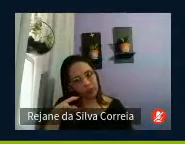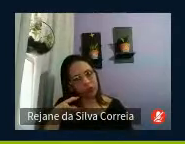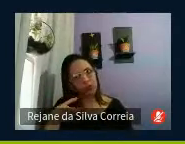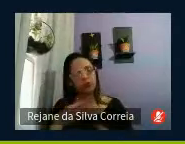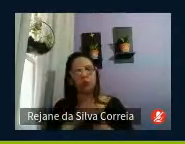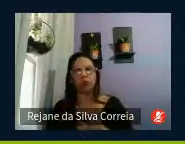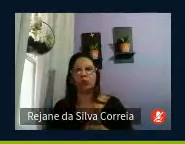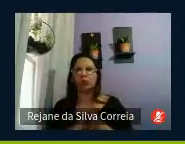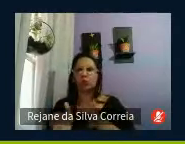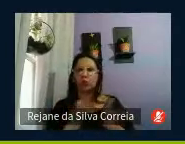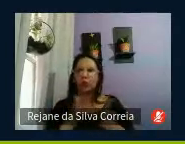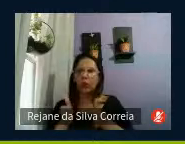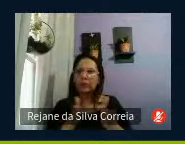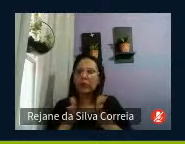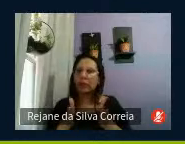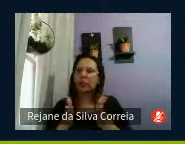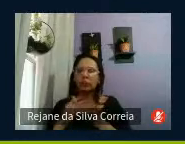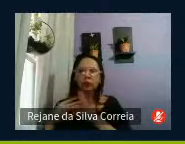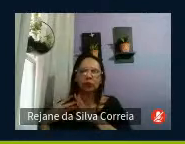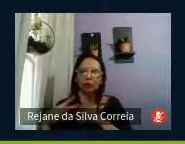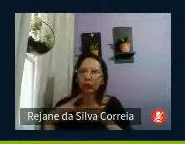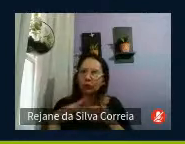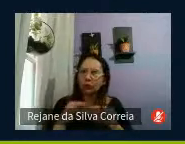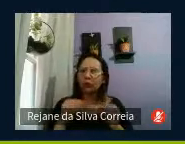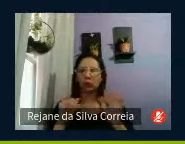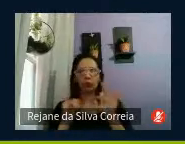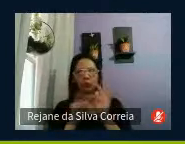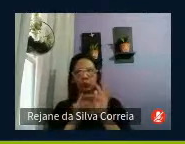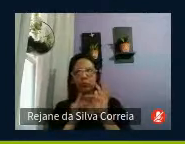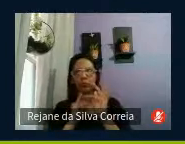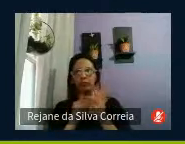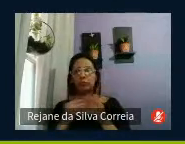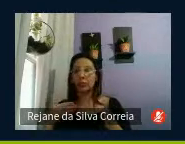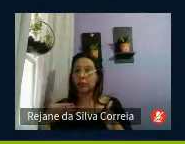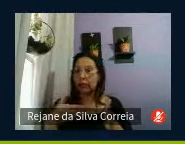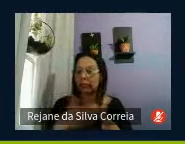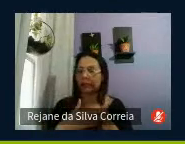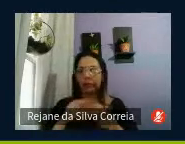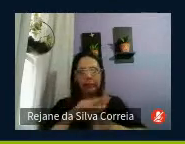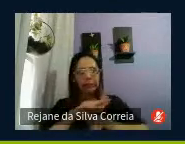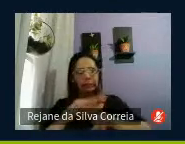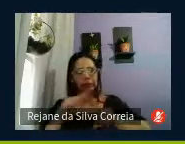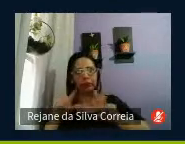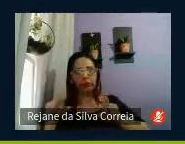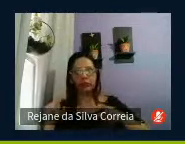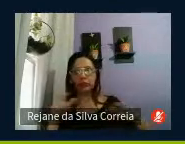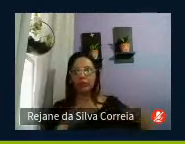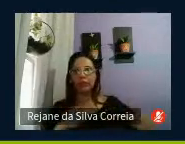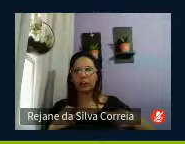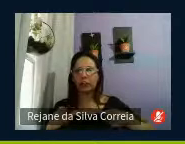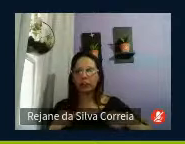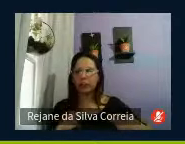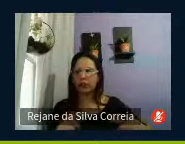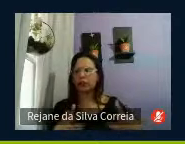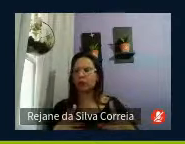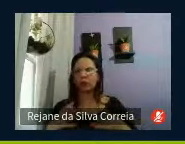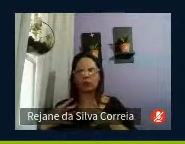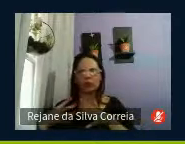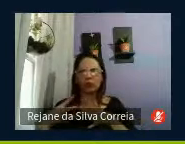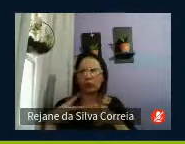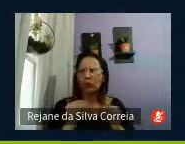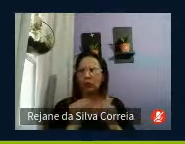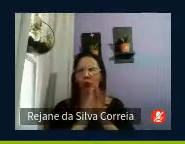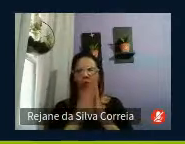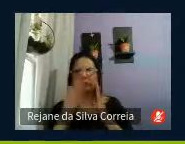acesso à porta do instituto até os diversos setores, os corredores, na